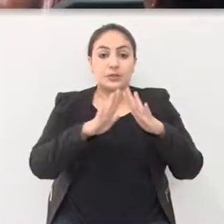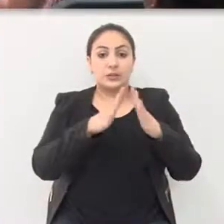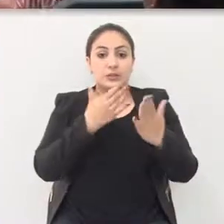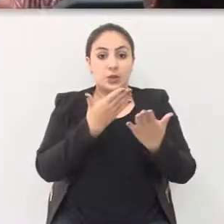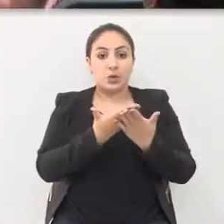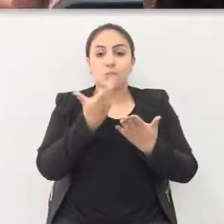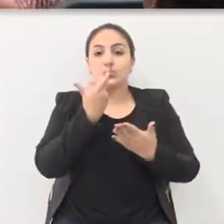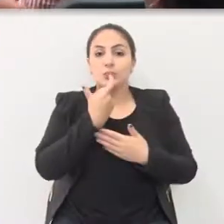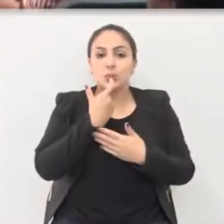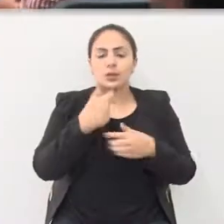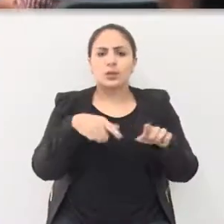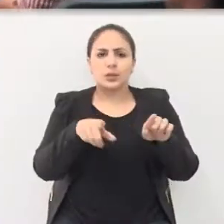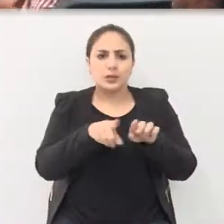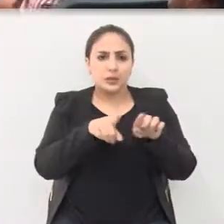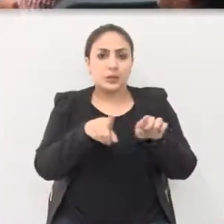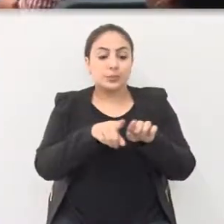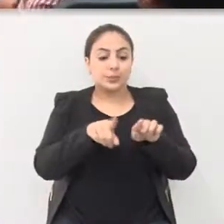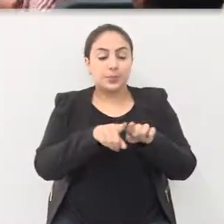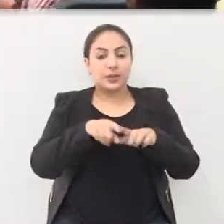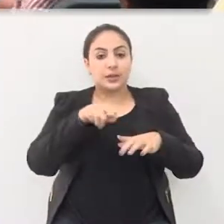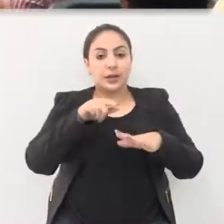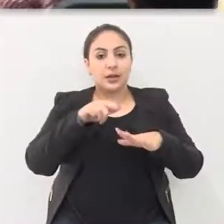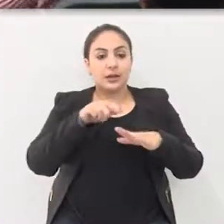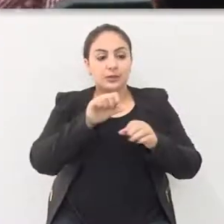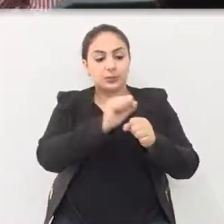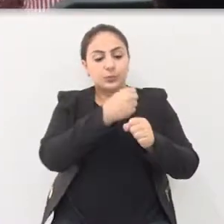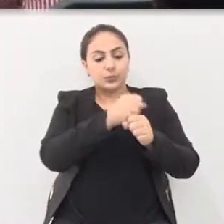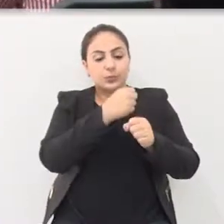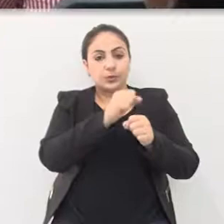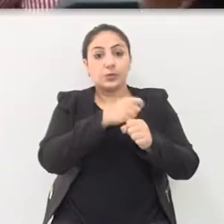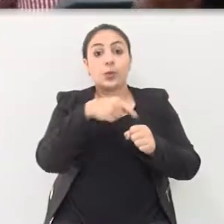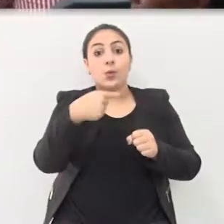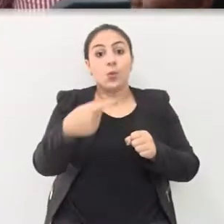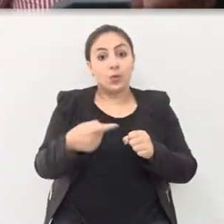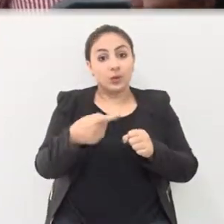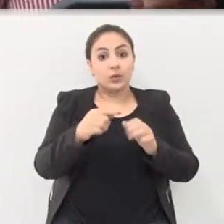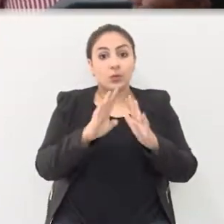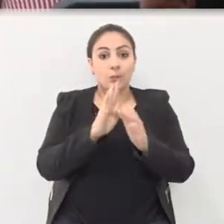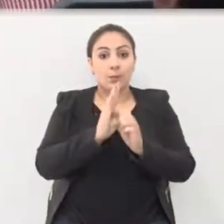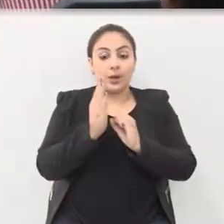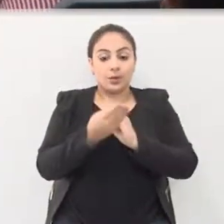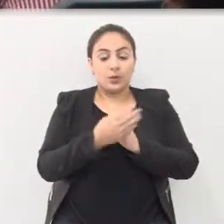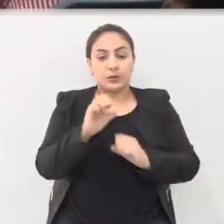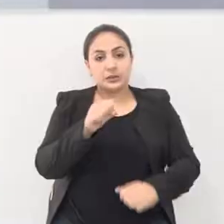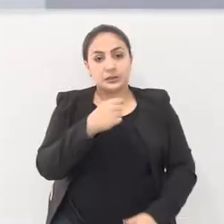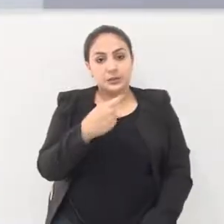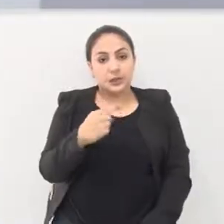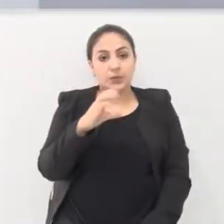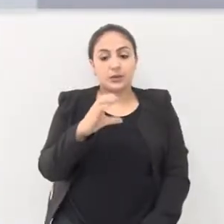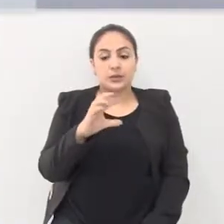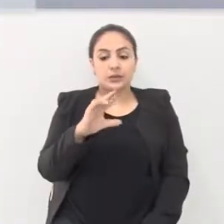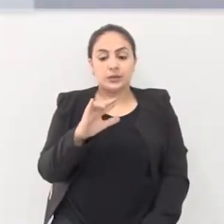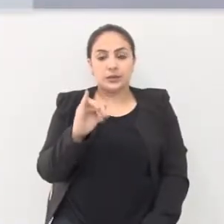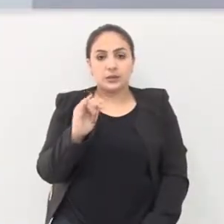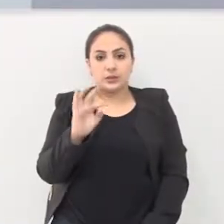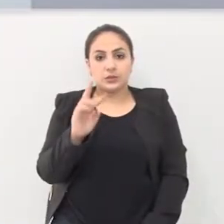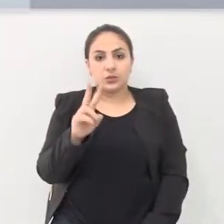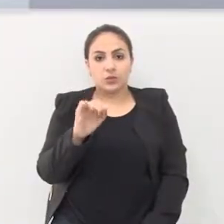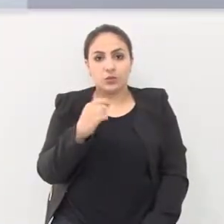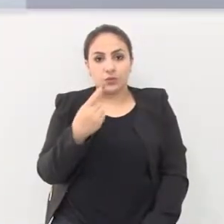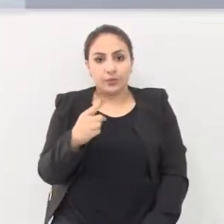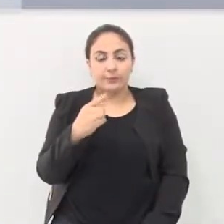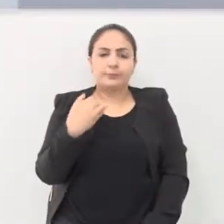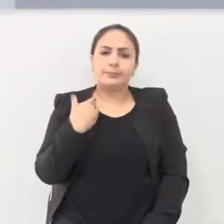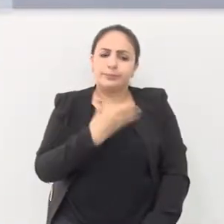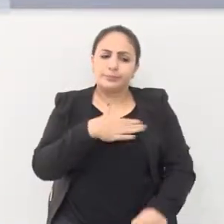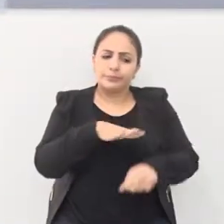algumas escolas de educação infantil e também a construção de outra no bairro São Cristóvão. A gente vem constantemente conversando